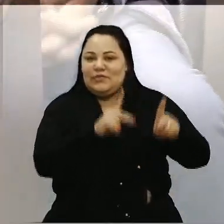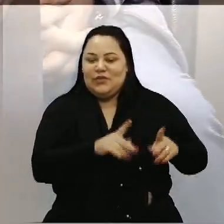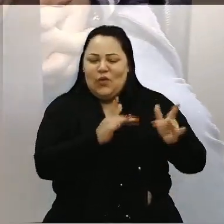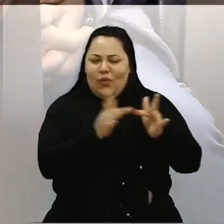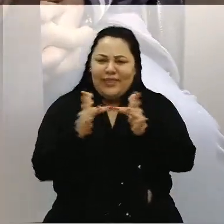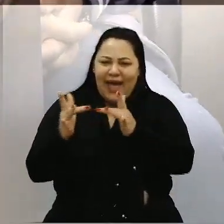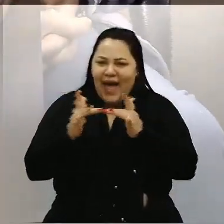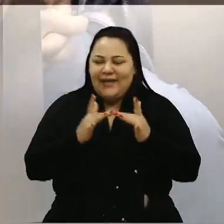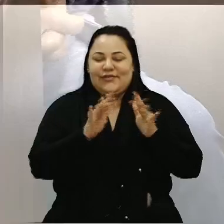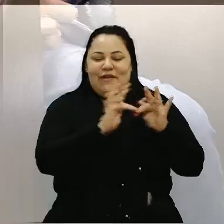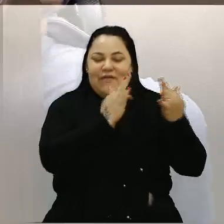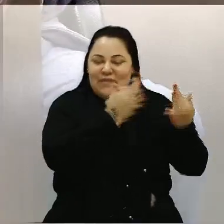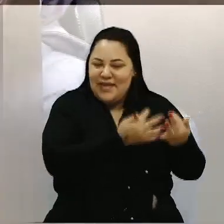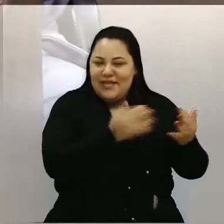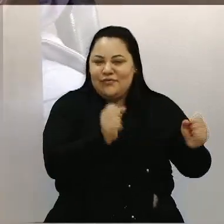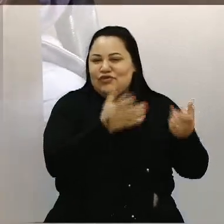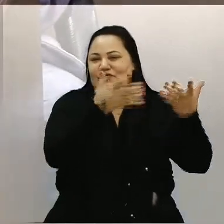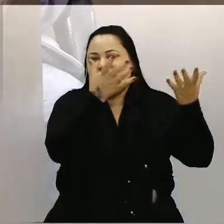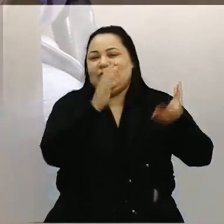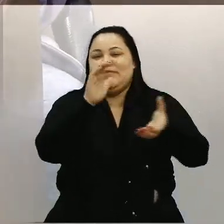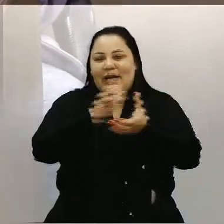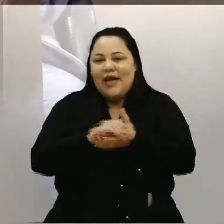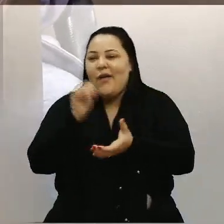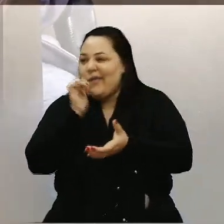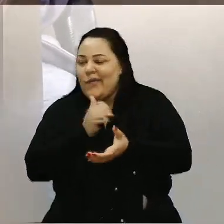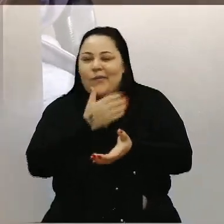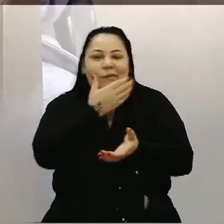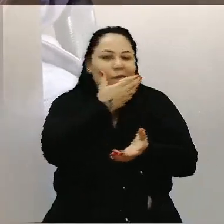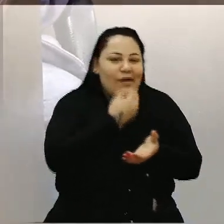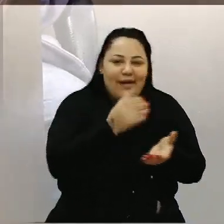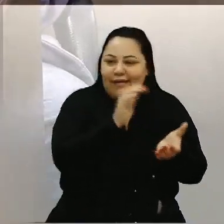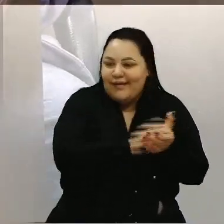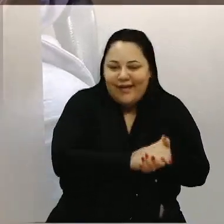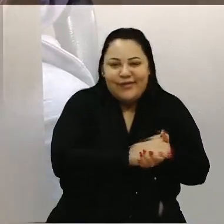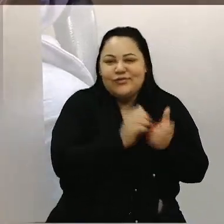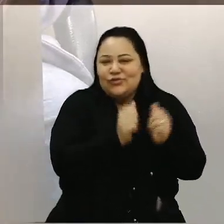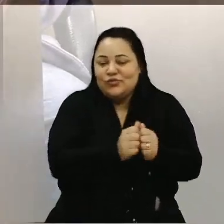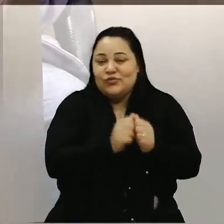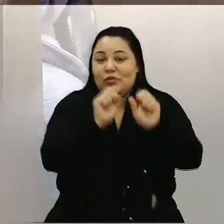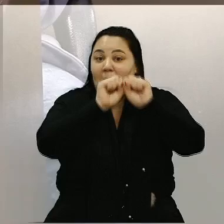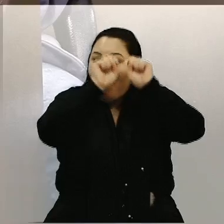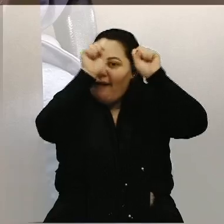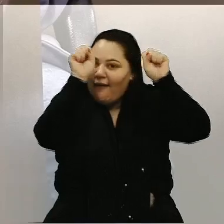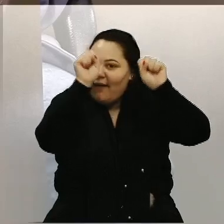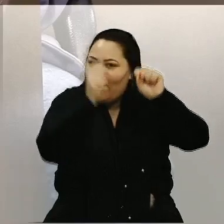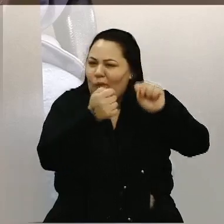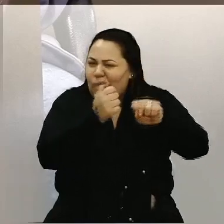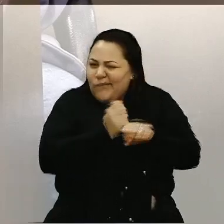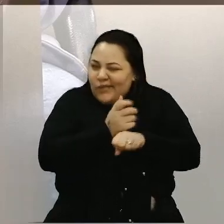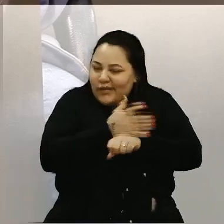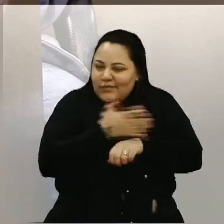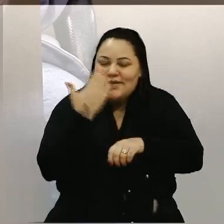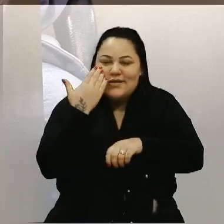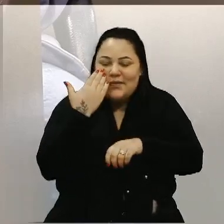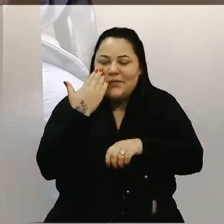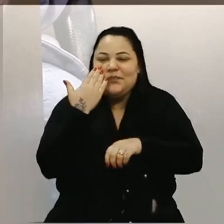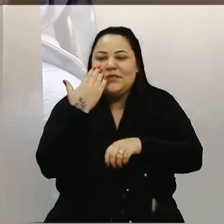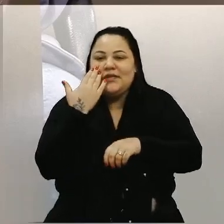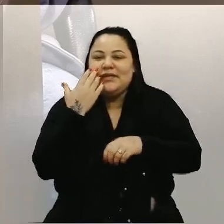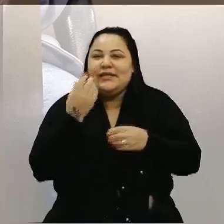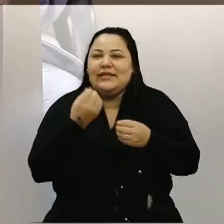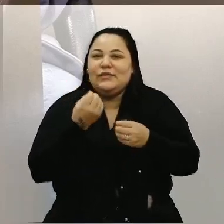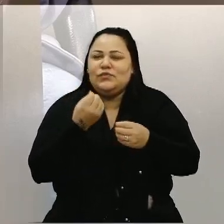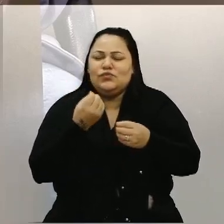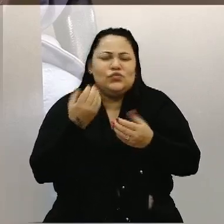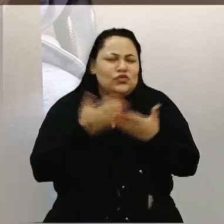Famílias presentes, casais presentes, cedo da manhã também, como já foi dito. Então, aquele aspecto